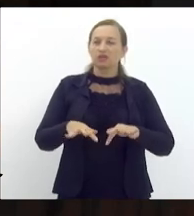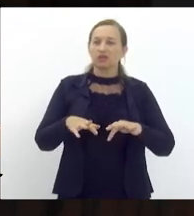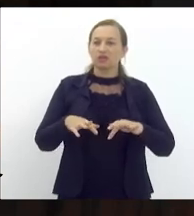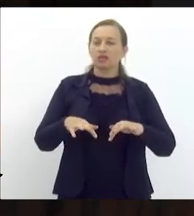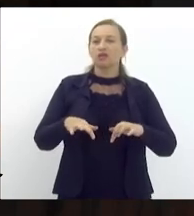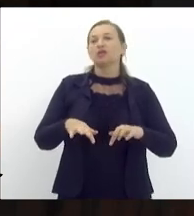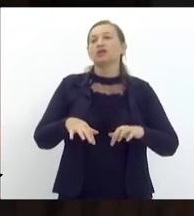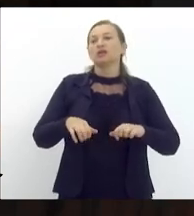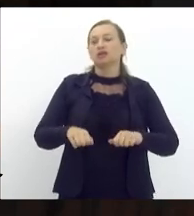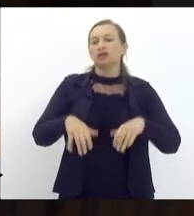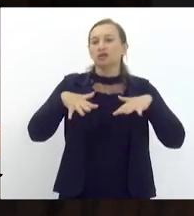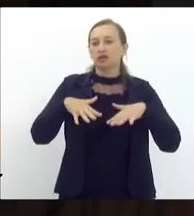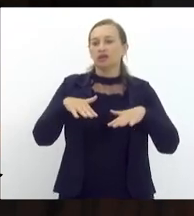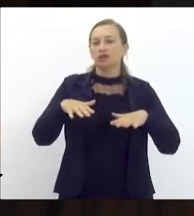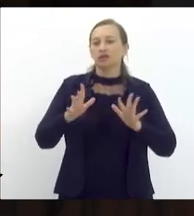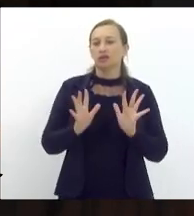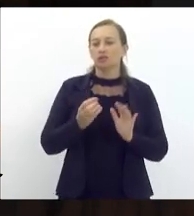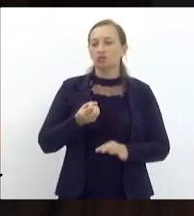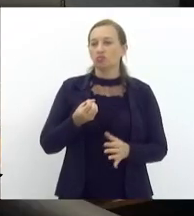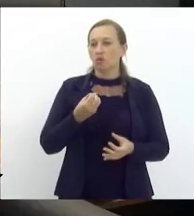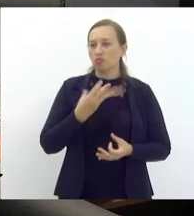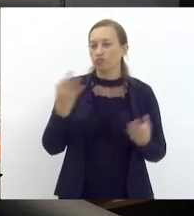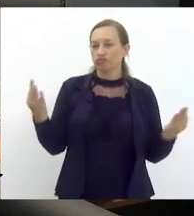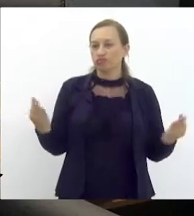todos um ótimo final de tarde